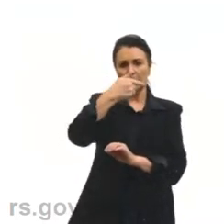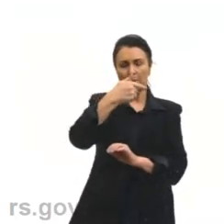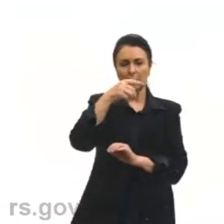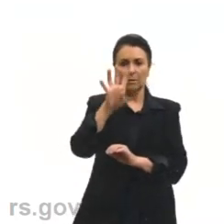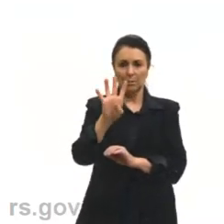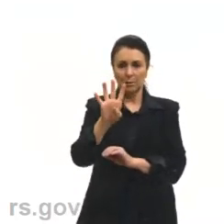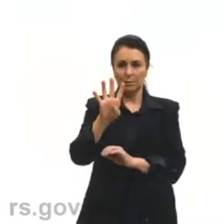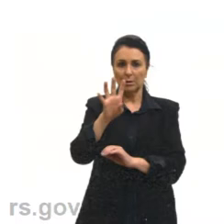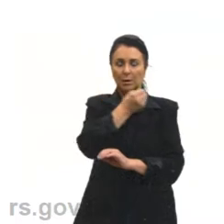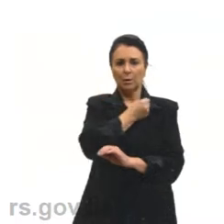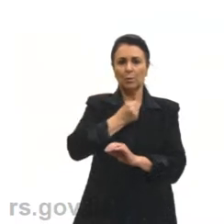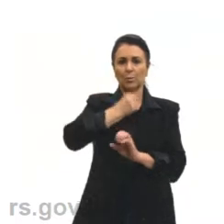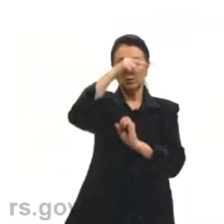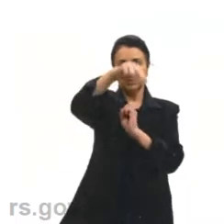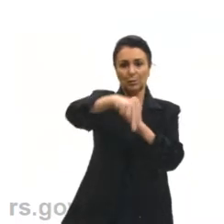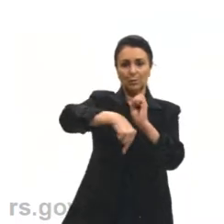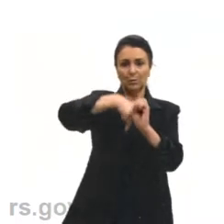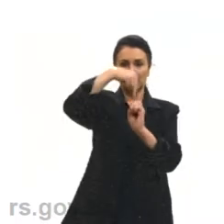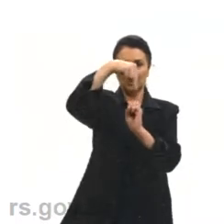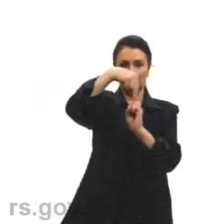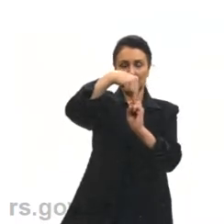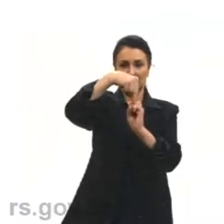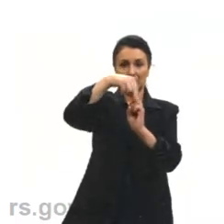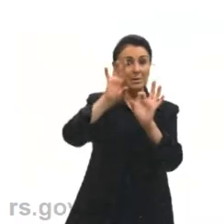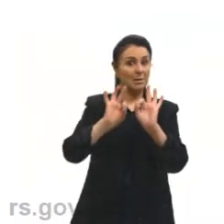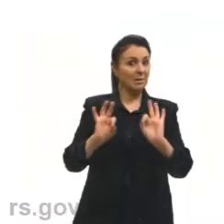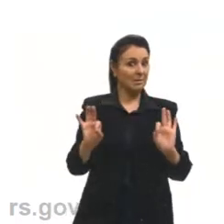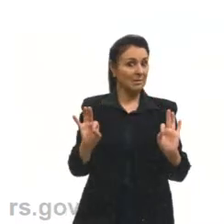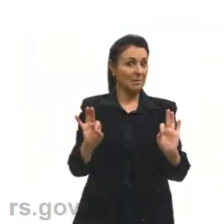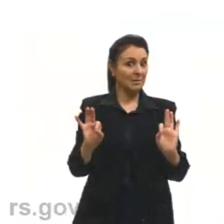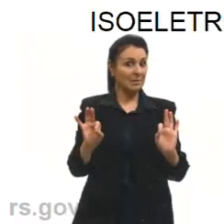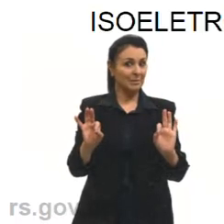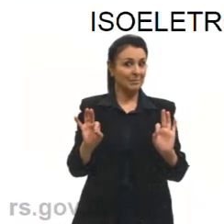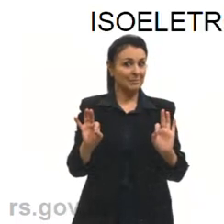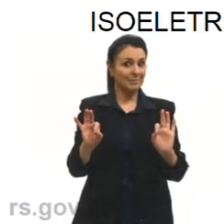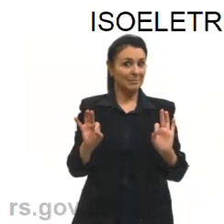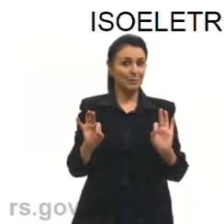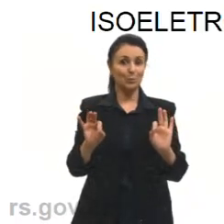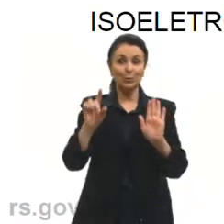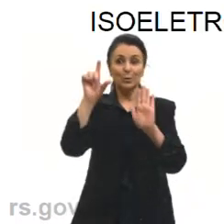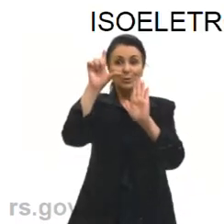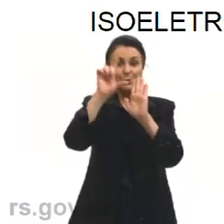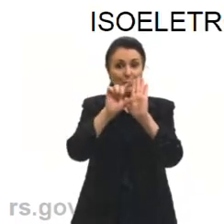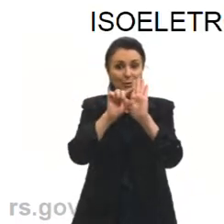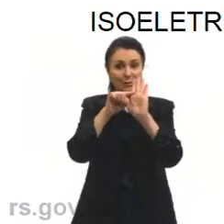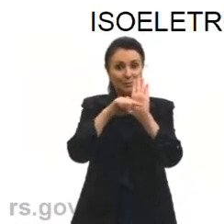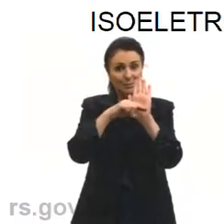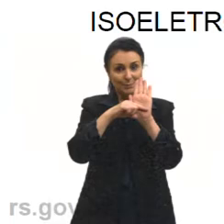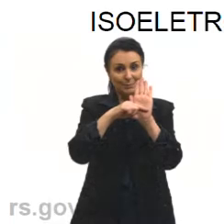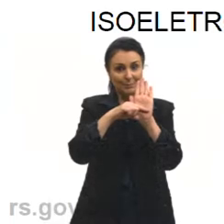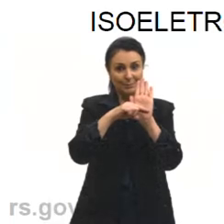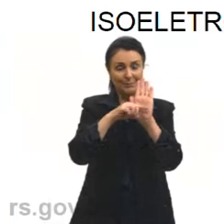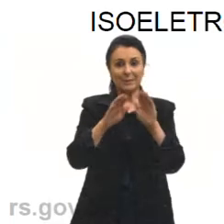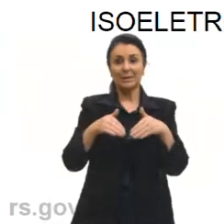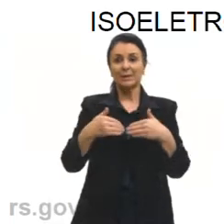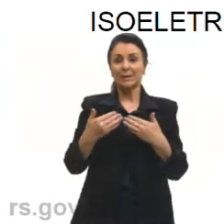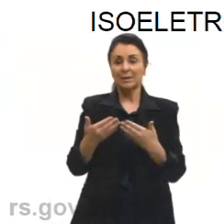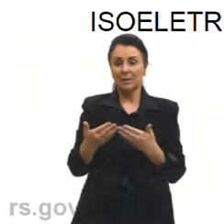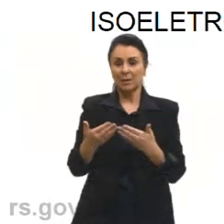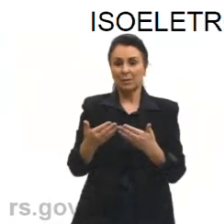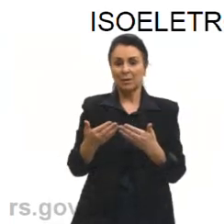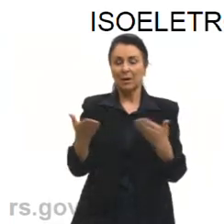nêutrons bem simples mesmo só uma subtração bom então